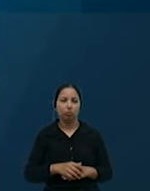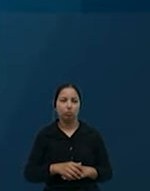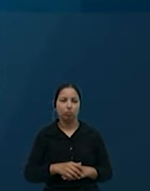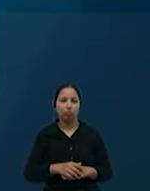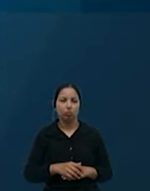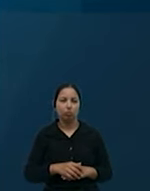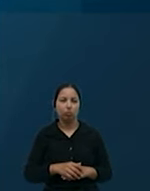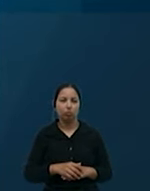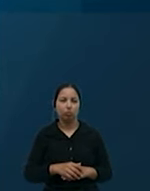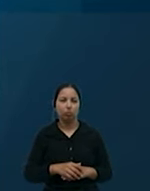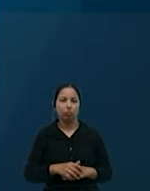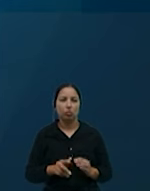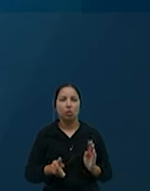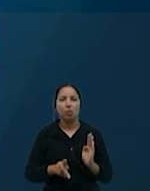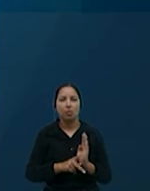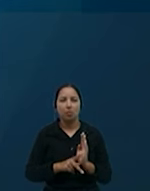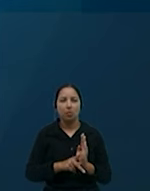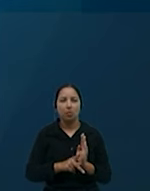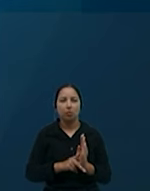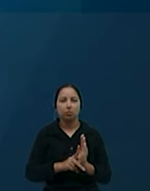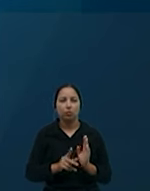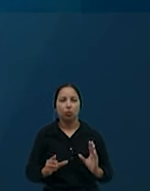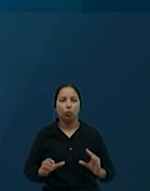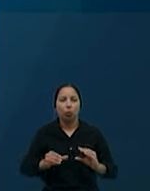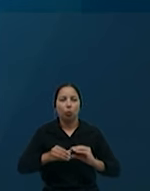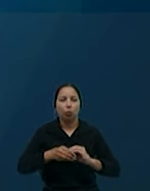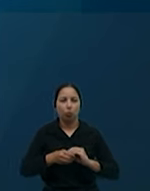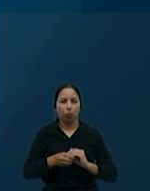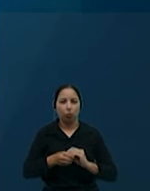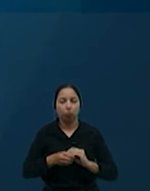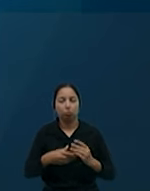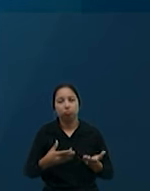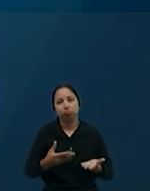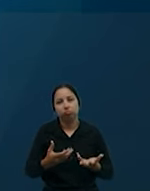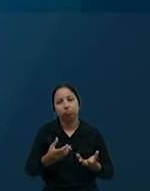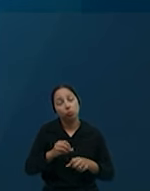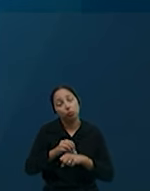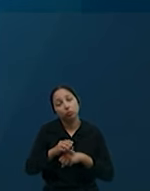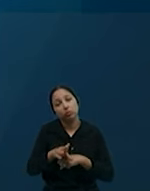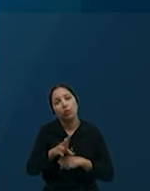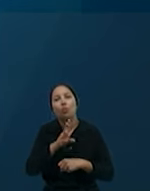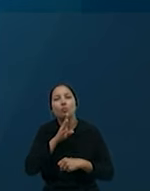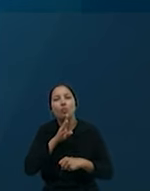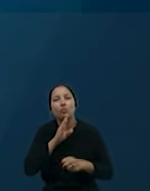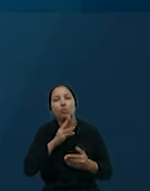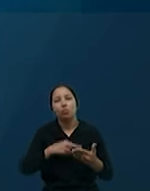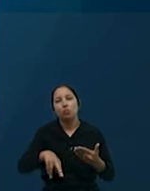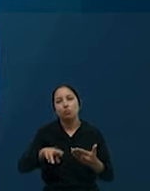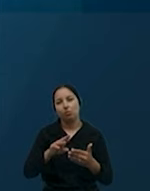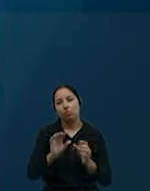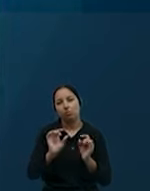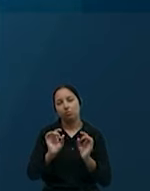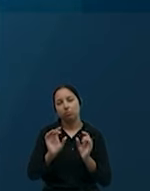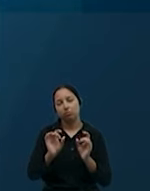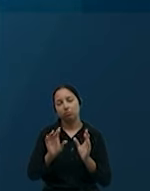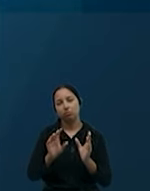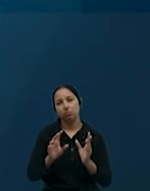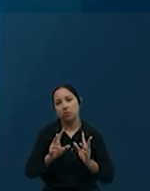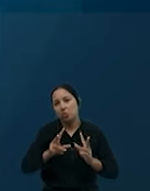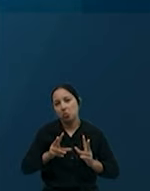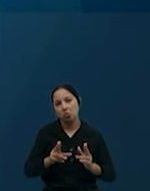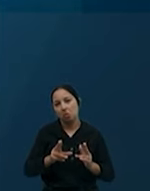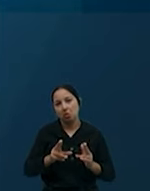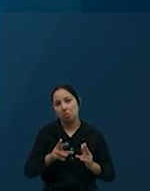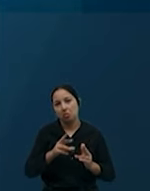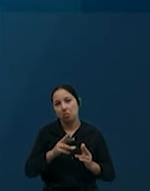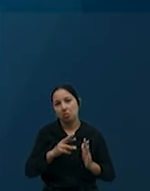do princípio da fungibilidade, se conheça, não é, do recurso especial como recurso